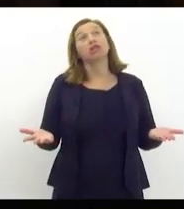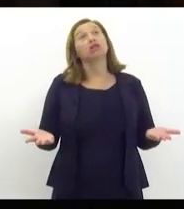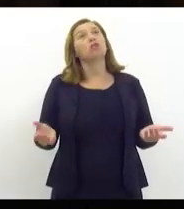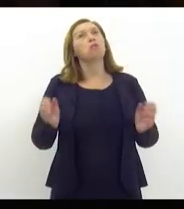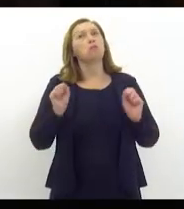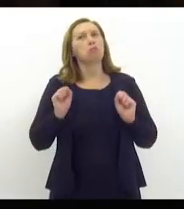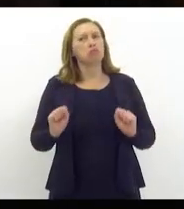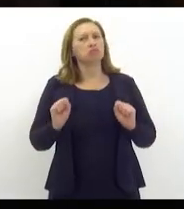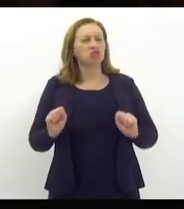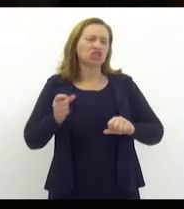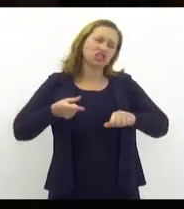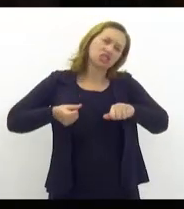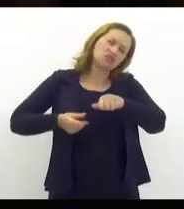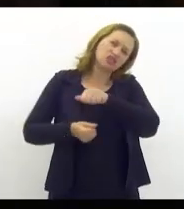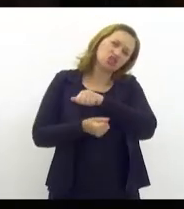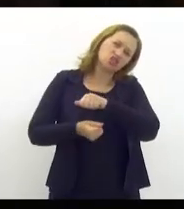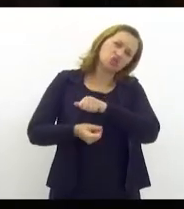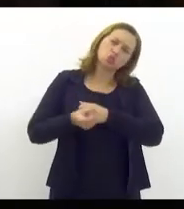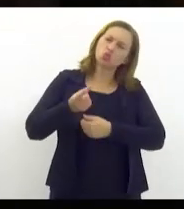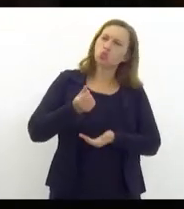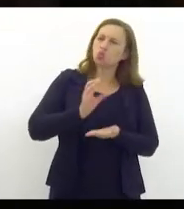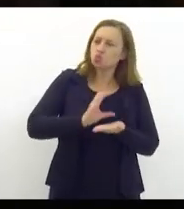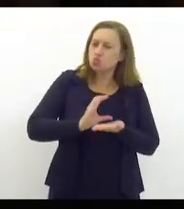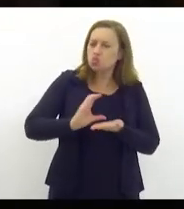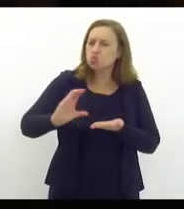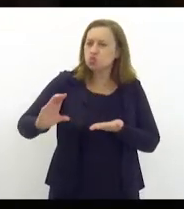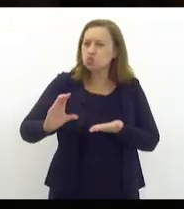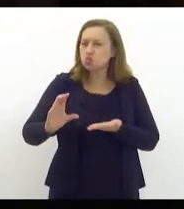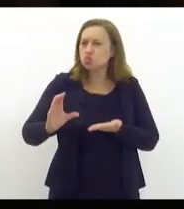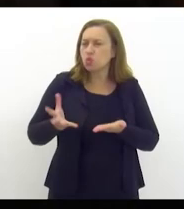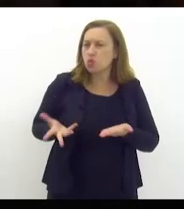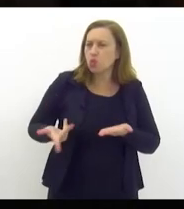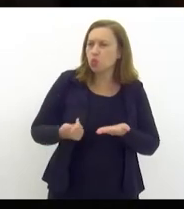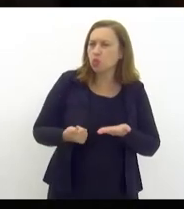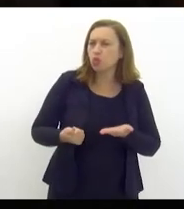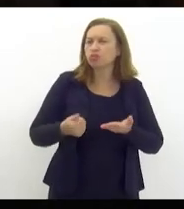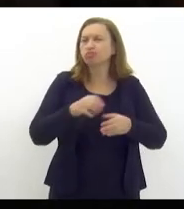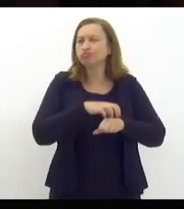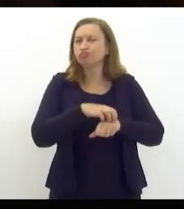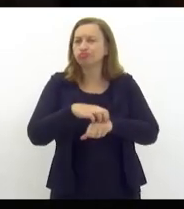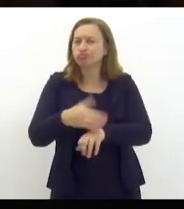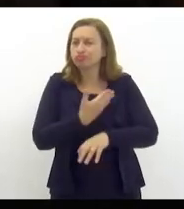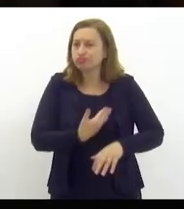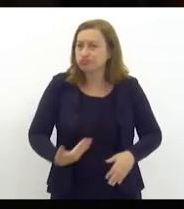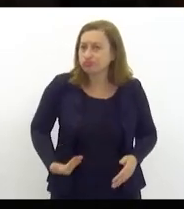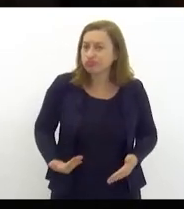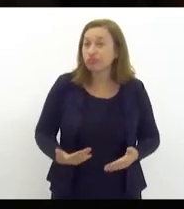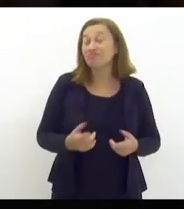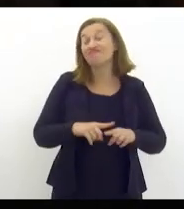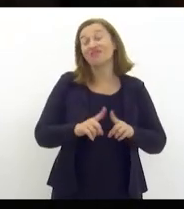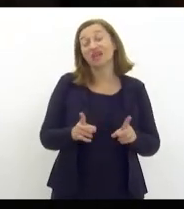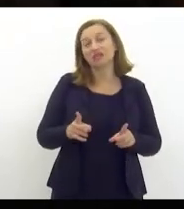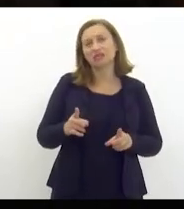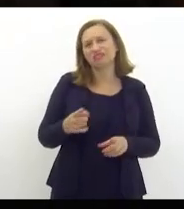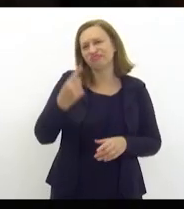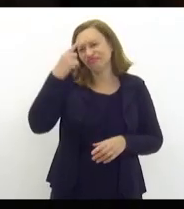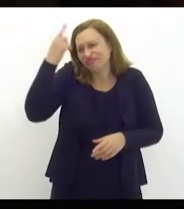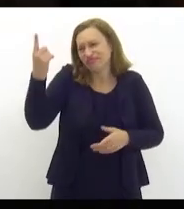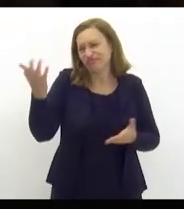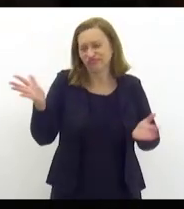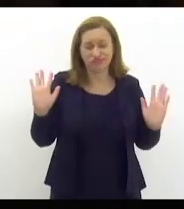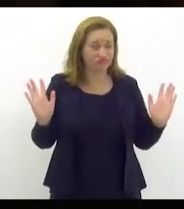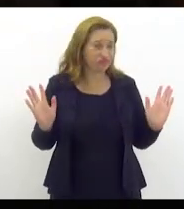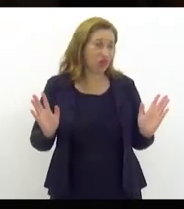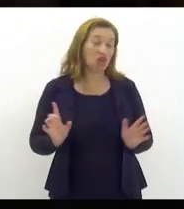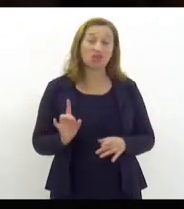pudesse se investir esse dinheiro para dar efetividade a esse sistema de transporte. Mas inventaram,